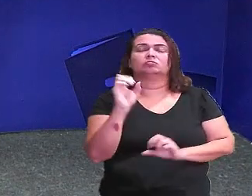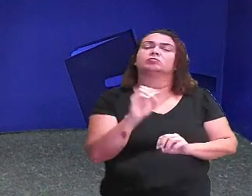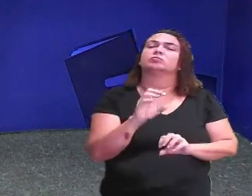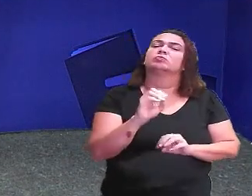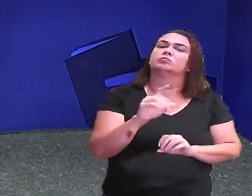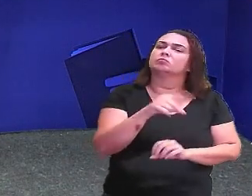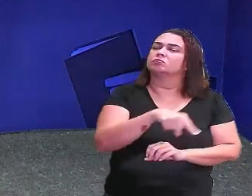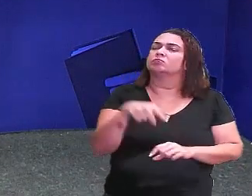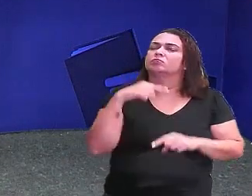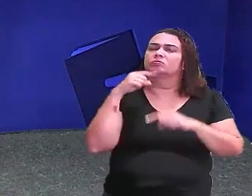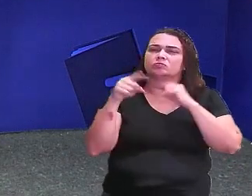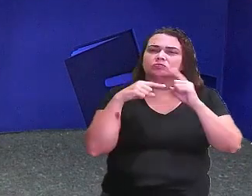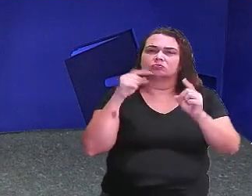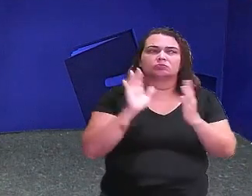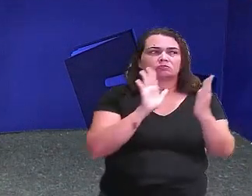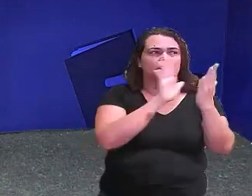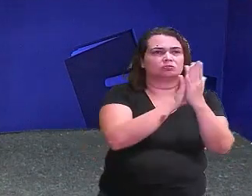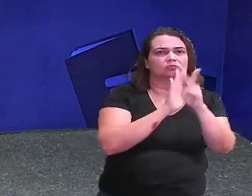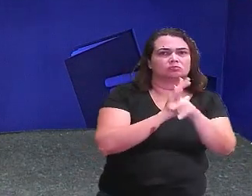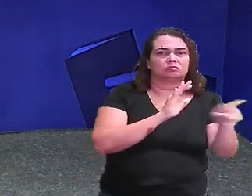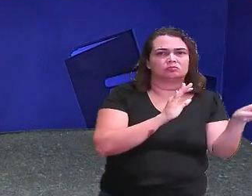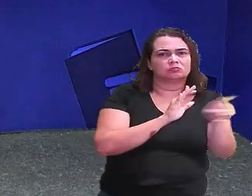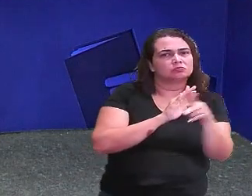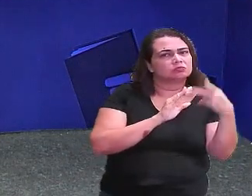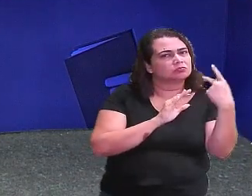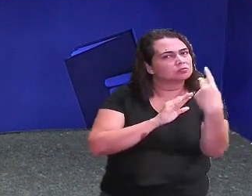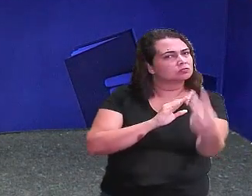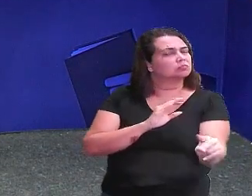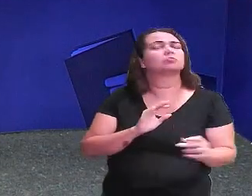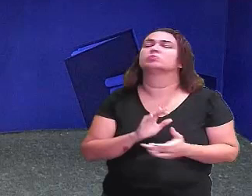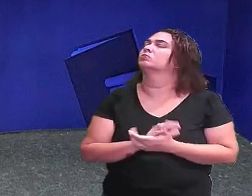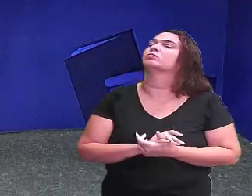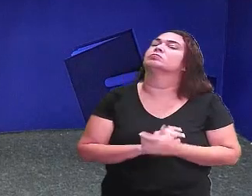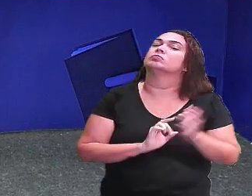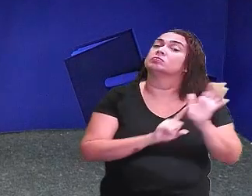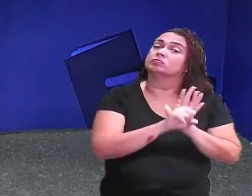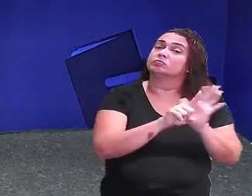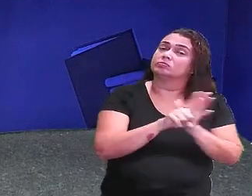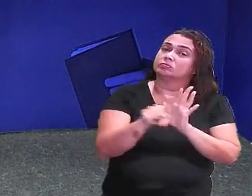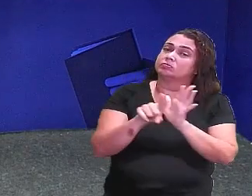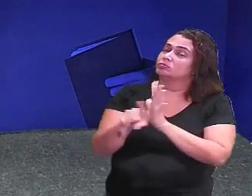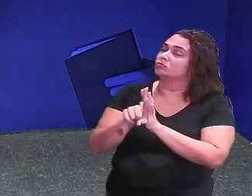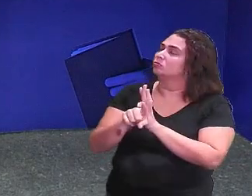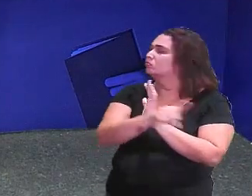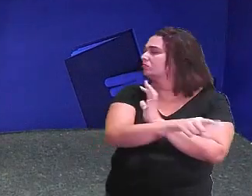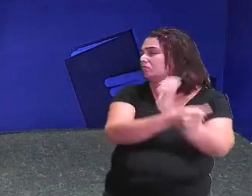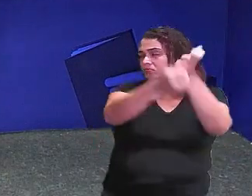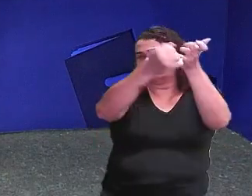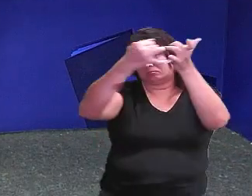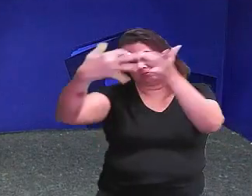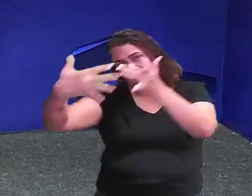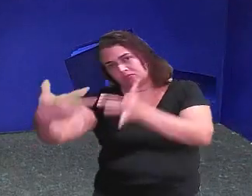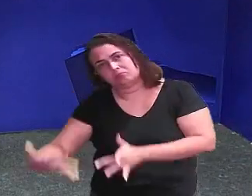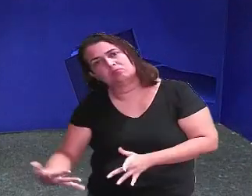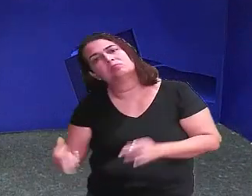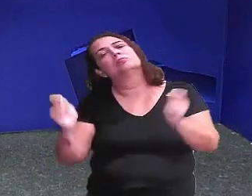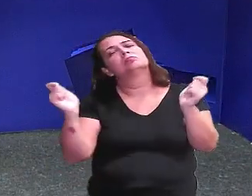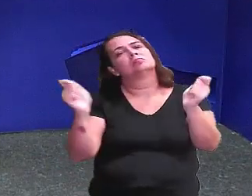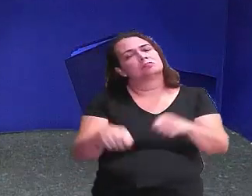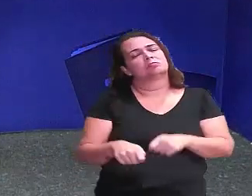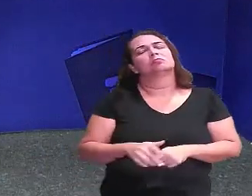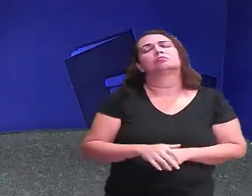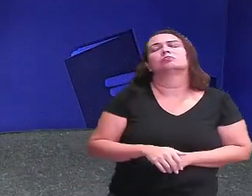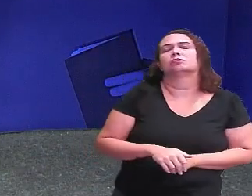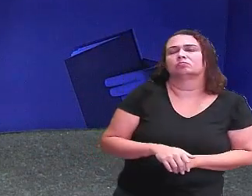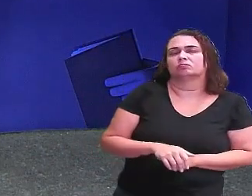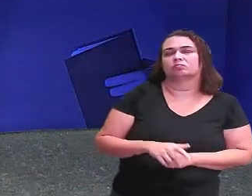alguma dúvida, leve até o teu professor, até a tua professora, tá certo? Eles terão a maior satisfação em sanar, né,